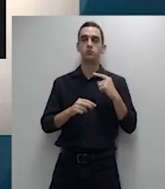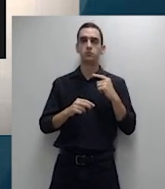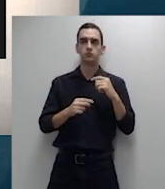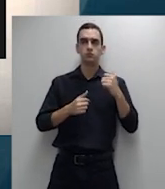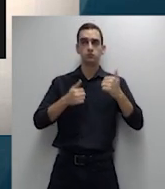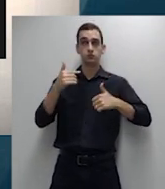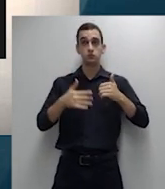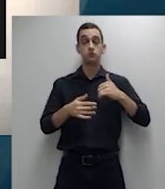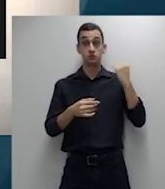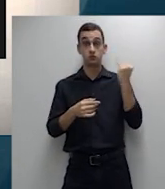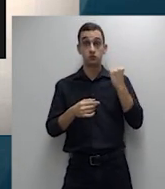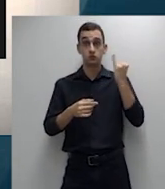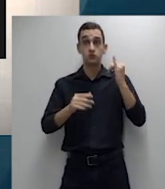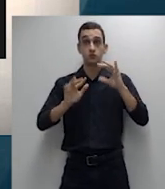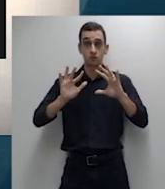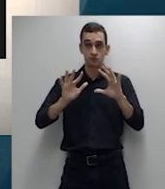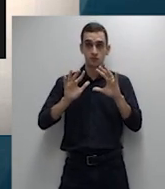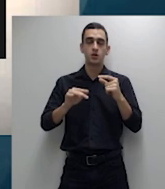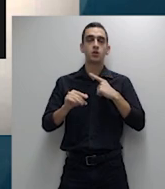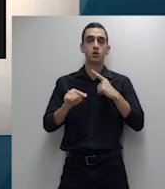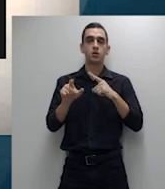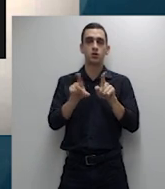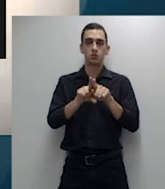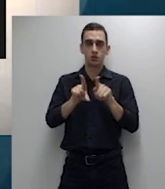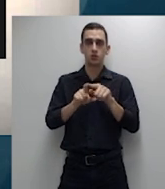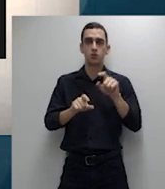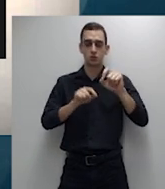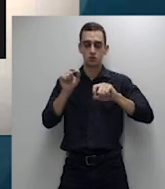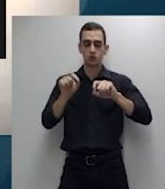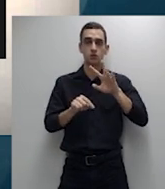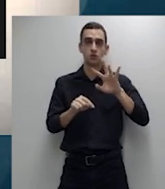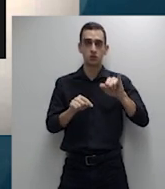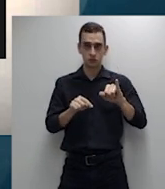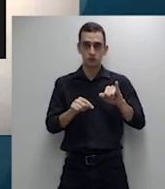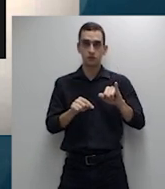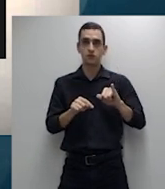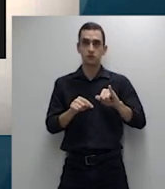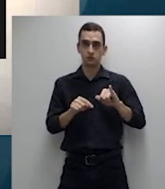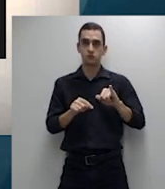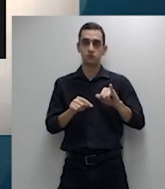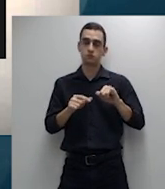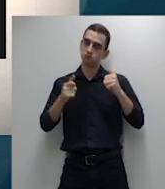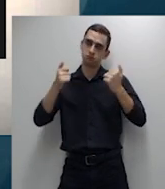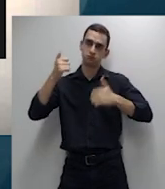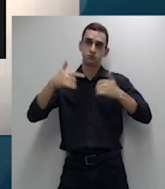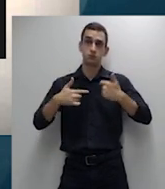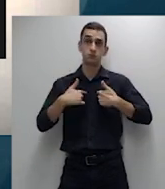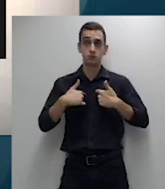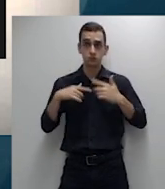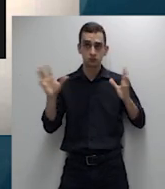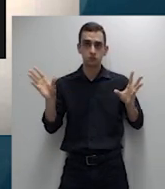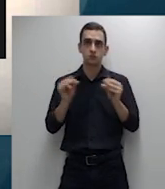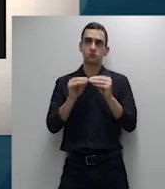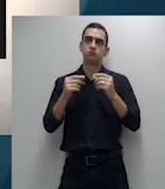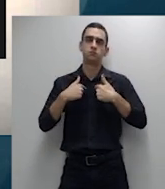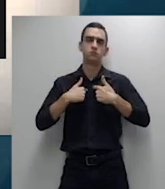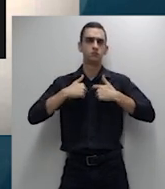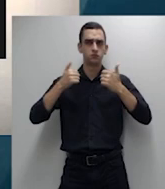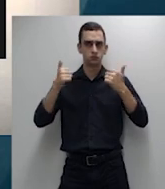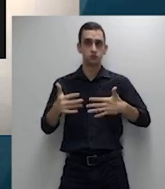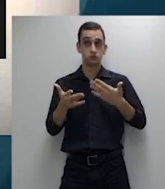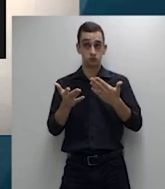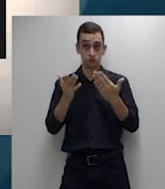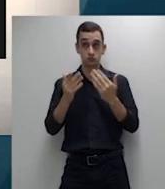excelência' e eu já antecipo que no caso estou acompanhando Eu apenas faria uma breve observação